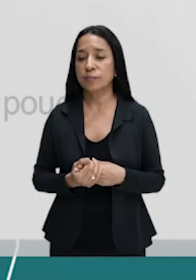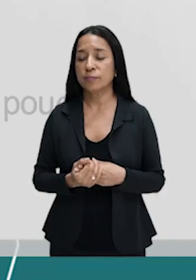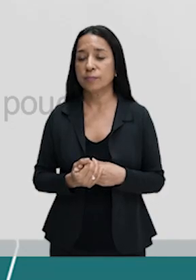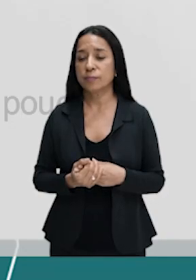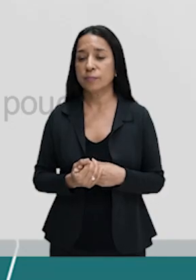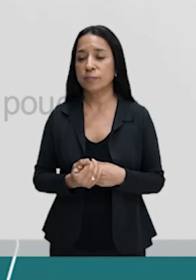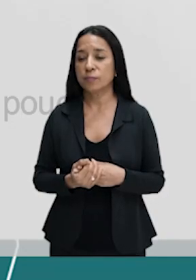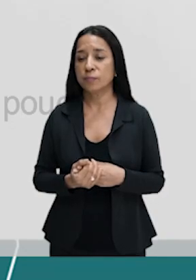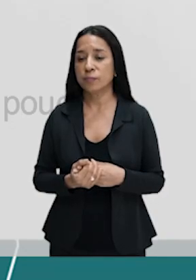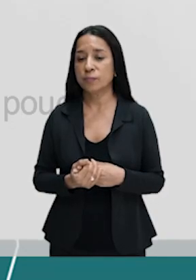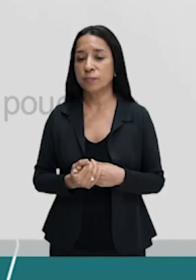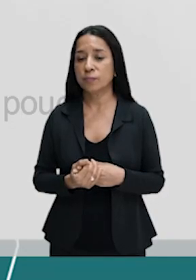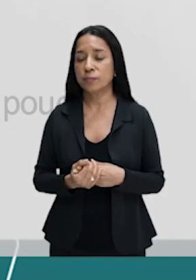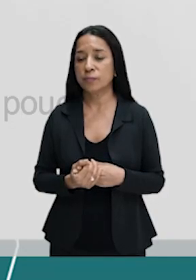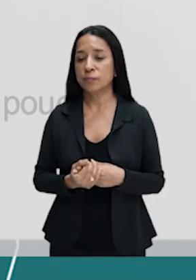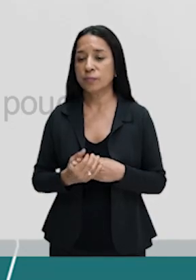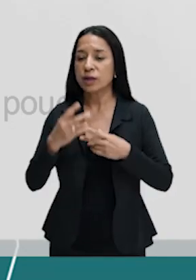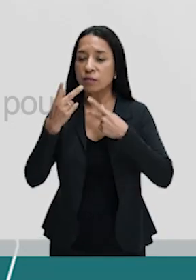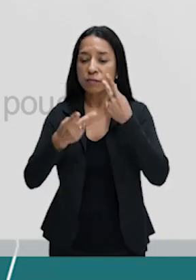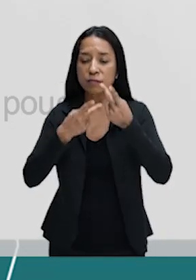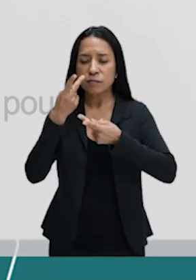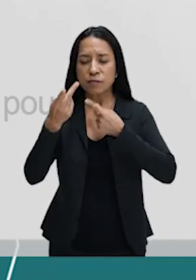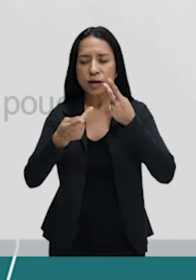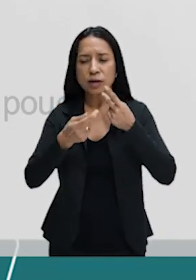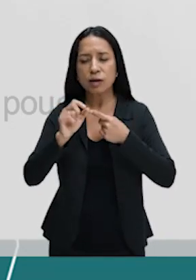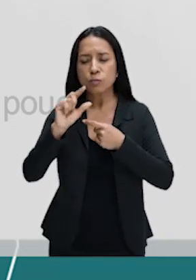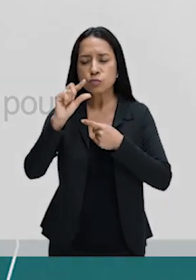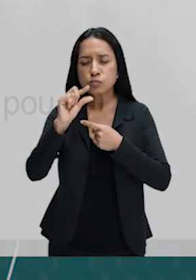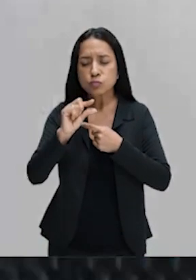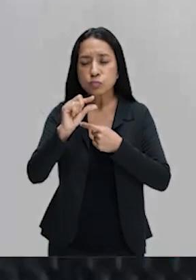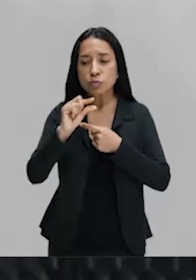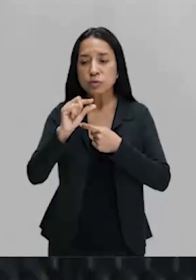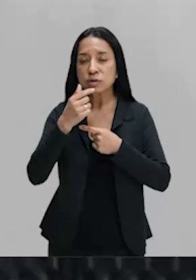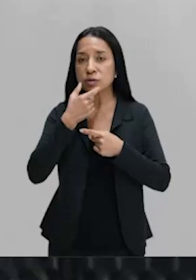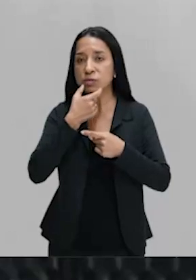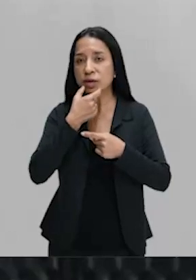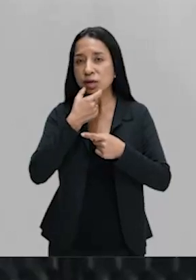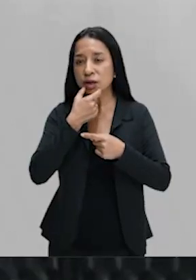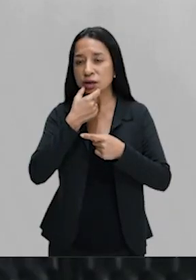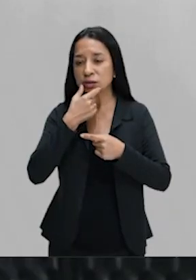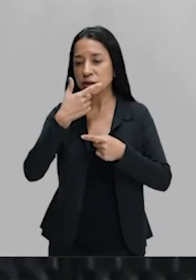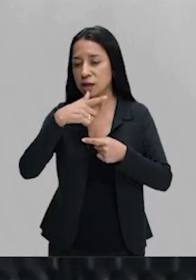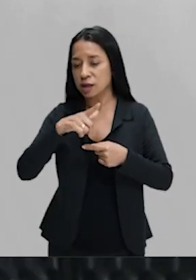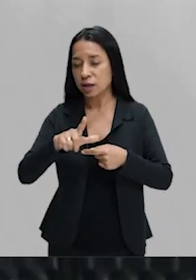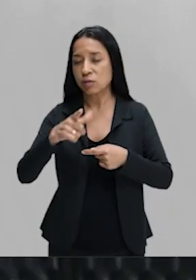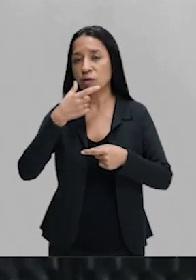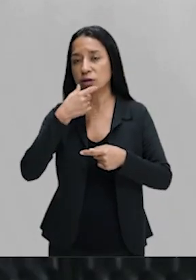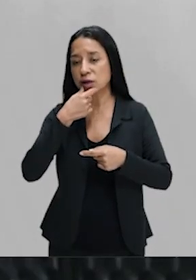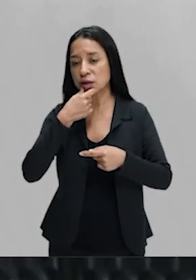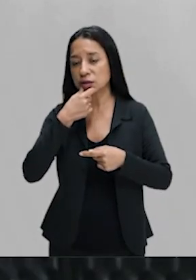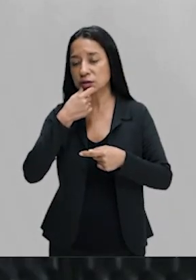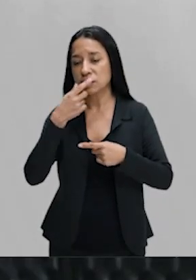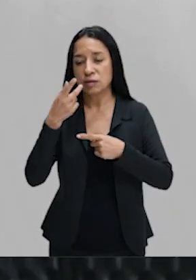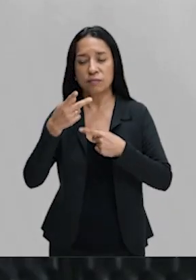Hablamos solo um pouco de inglês. Falamos apenas um pouco de inglês. Observem que em inglês,